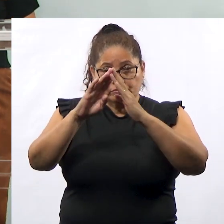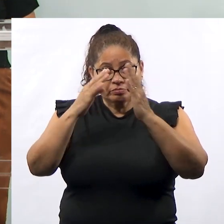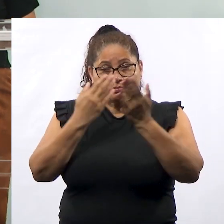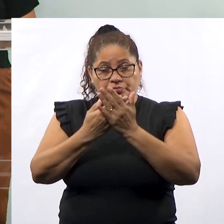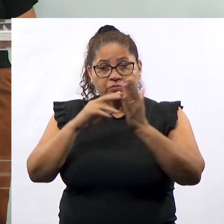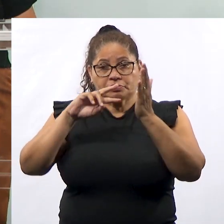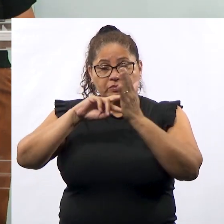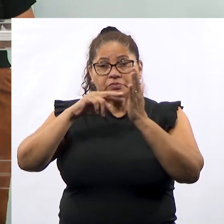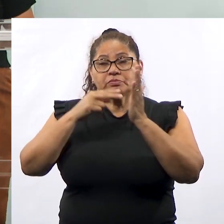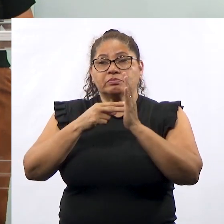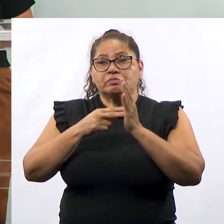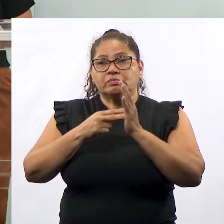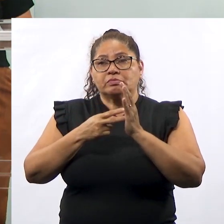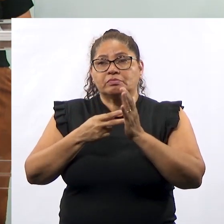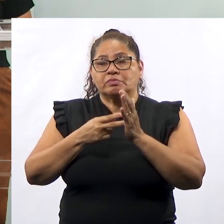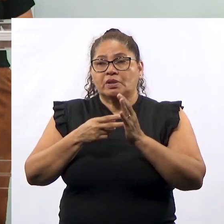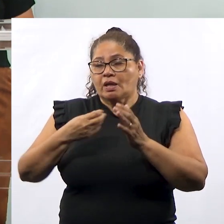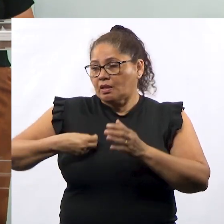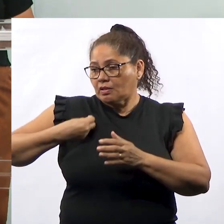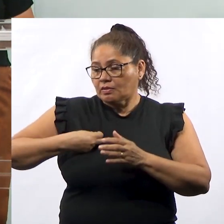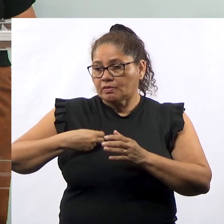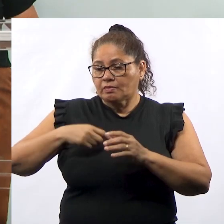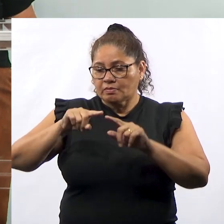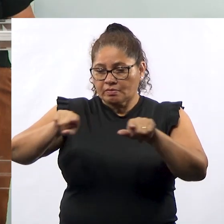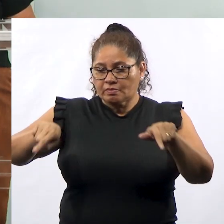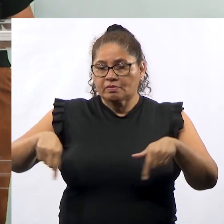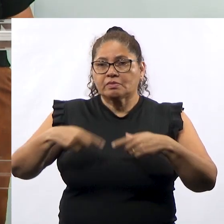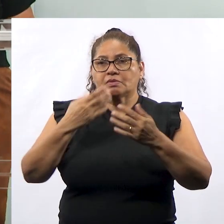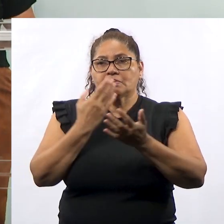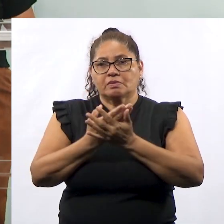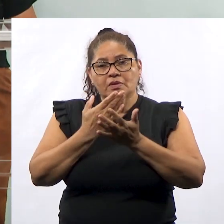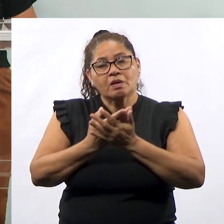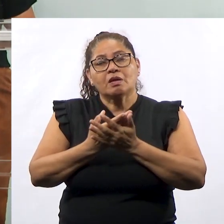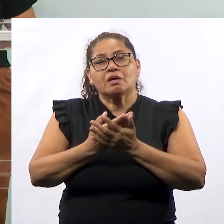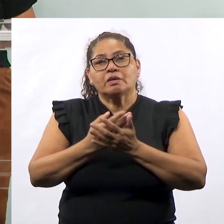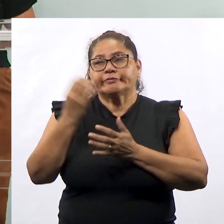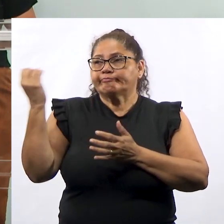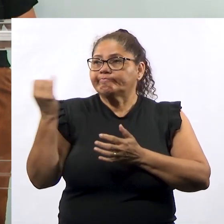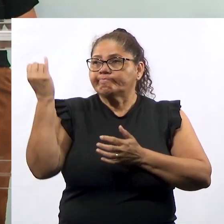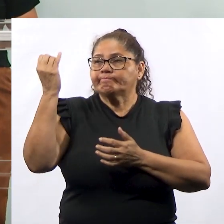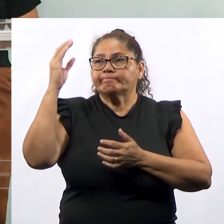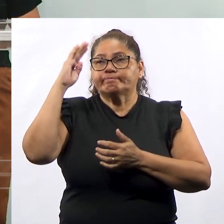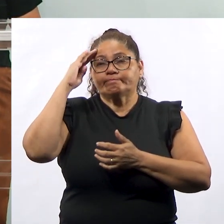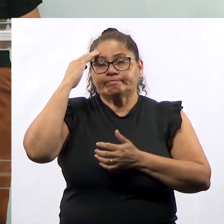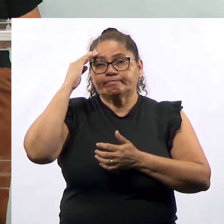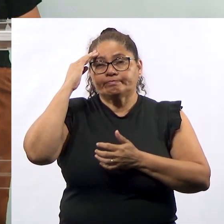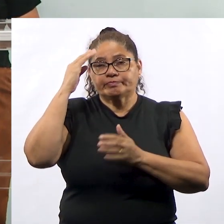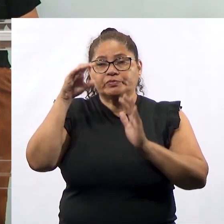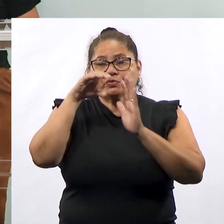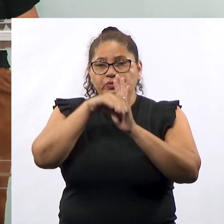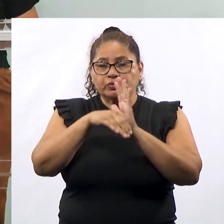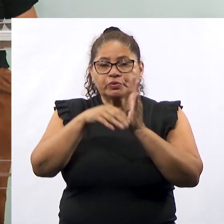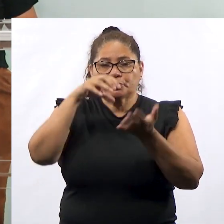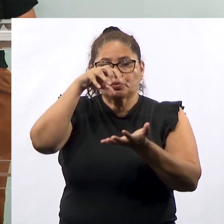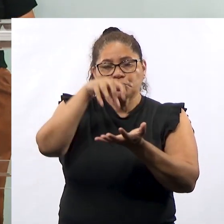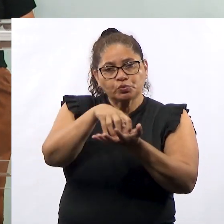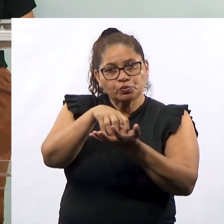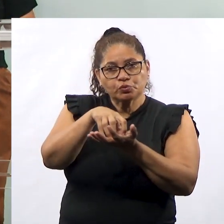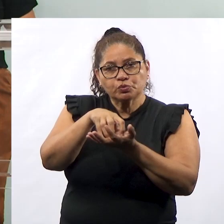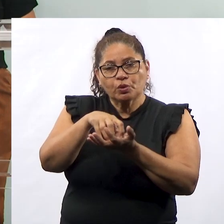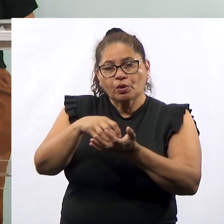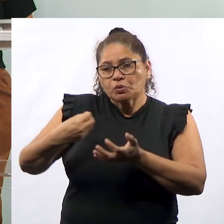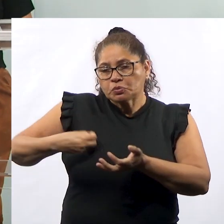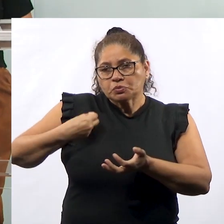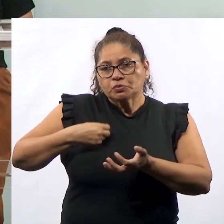mais significativas do que aquelas que elas vivem dentro da sala de aula. Então, é importante entender que o currículo são núcleos. Ele não